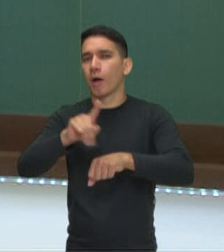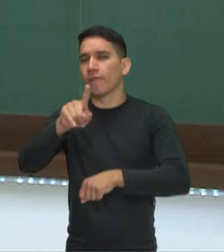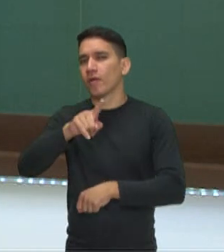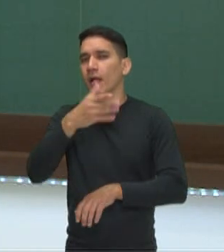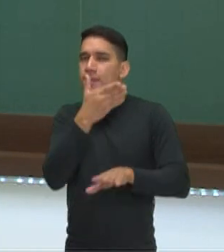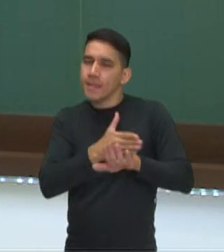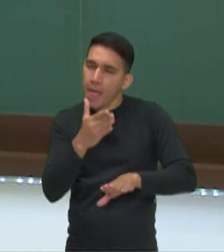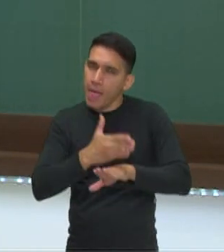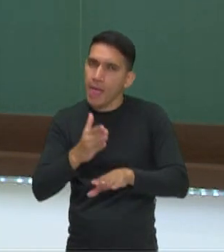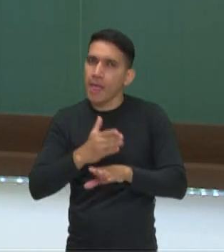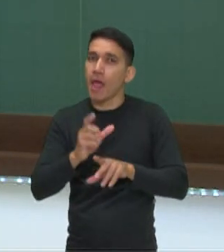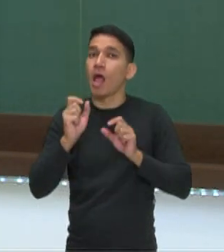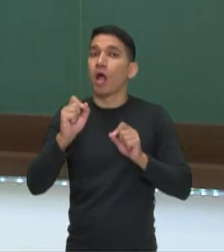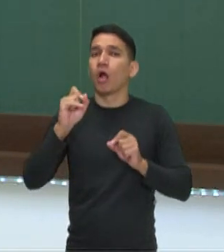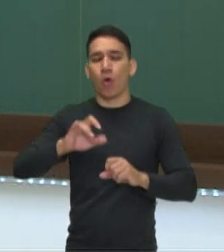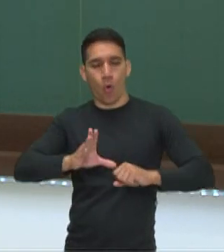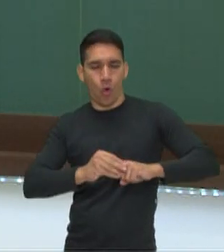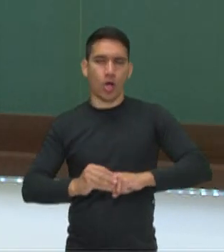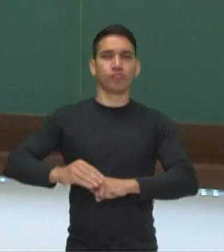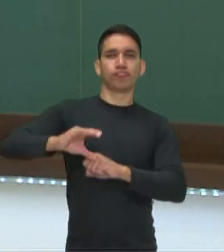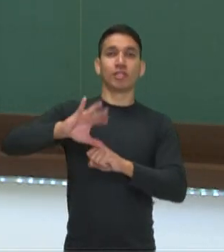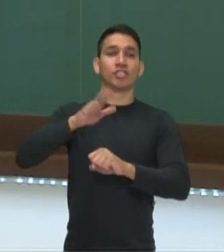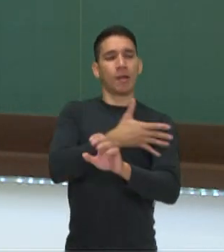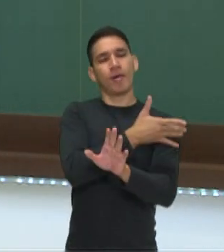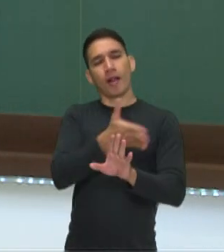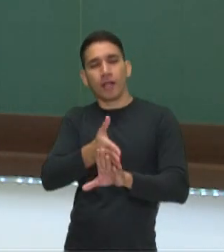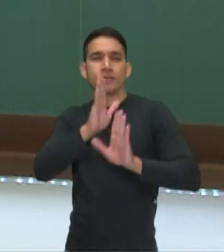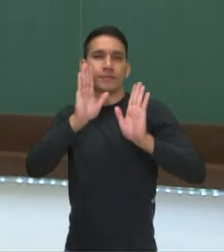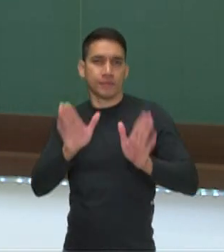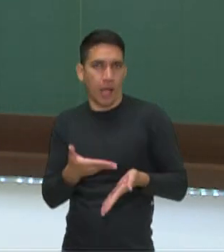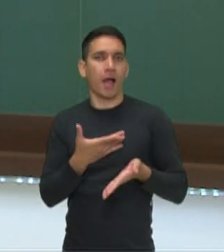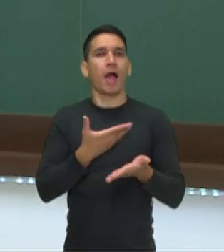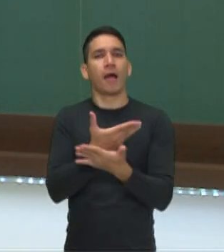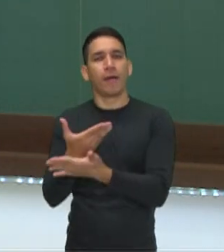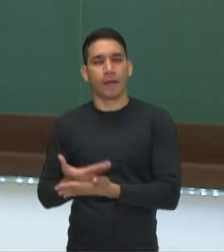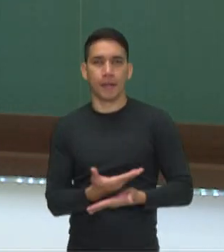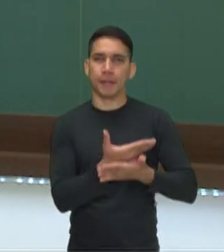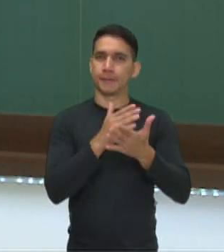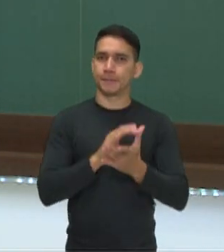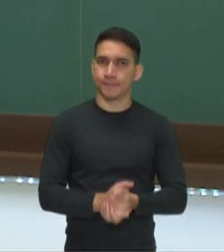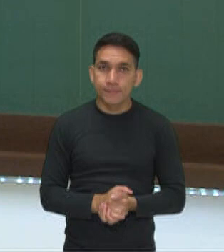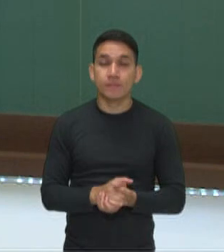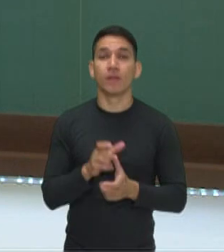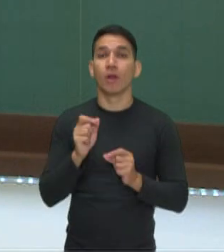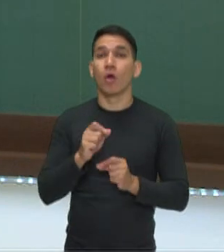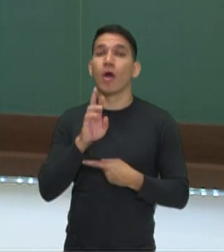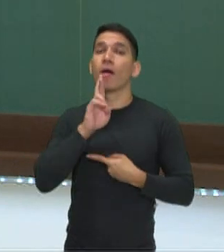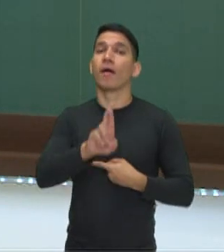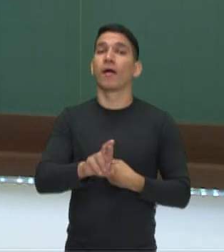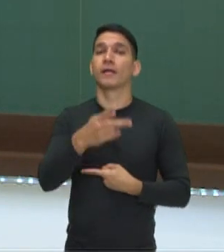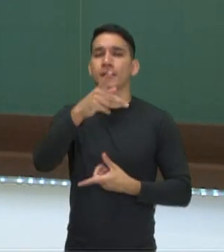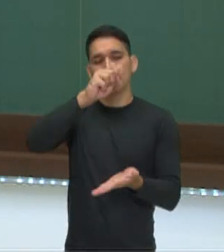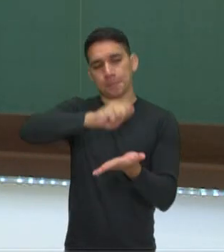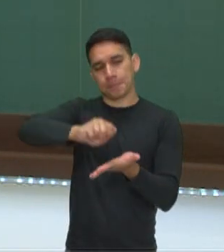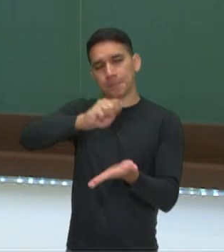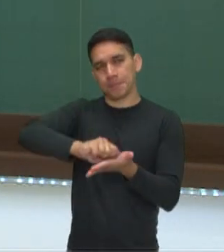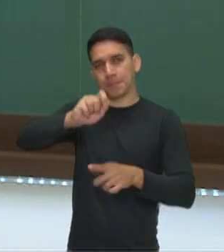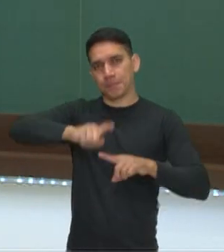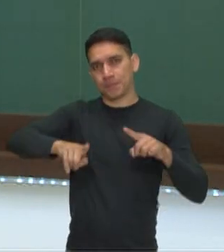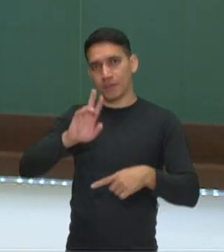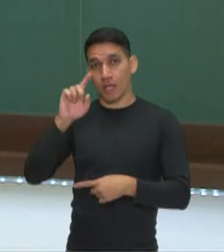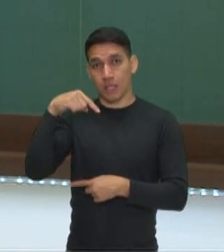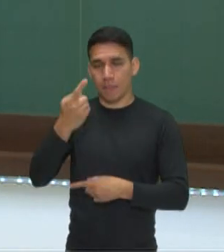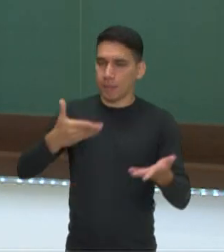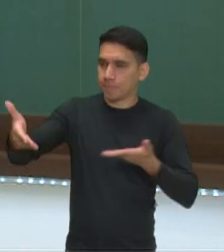você praticar aí o conhecimento que você vem adquirindo ao longo das aulas. para responder no seu material e